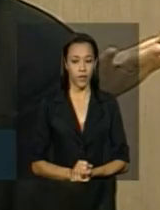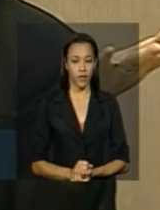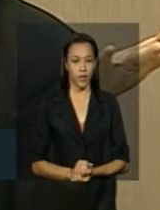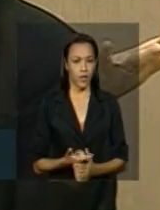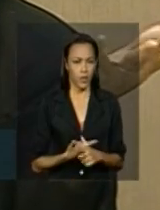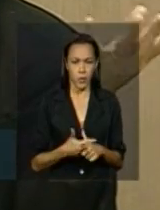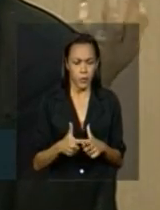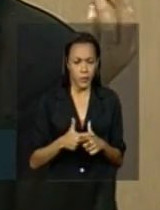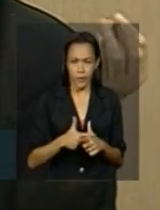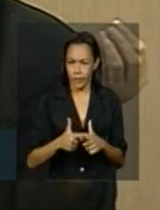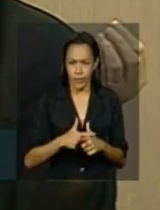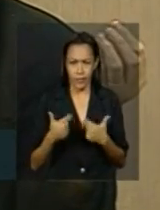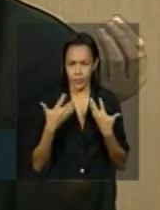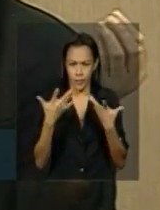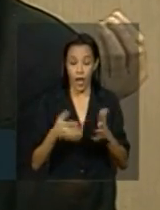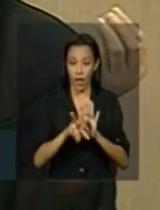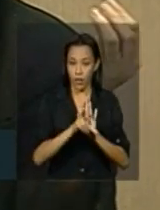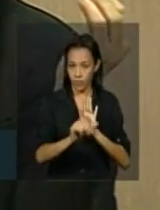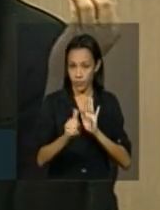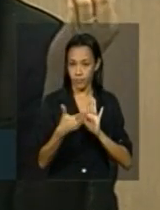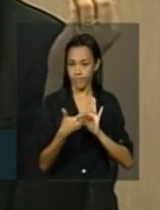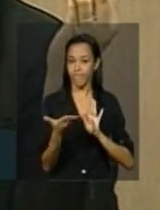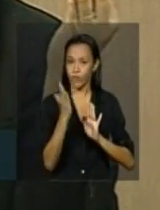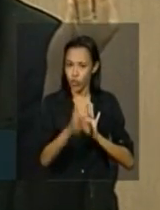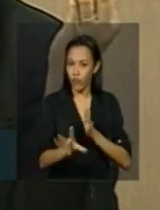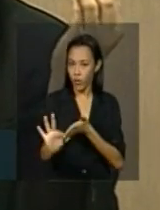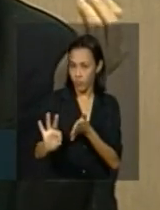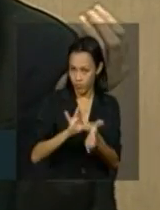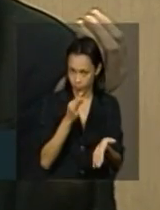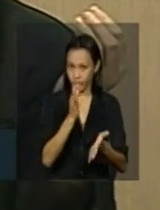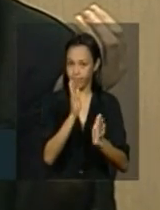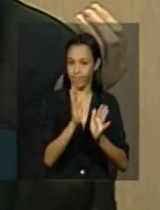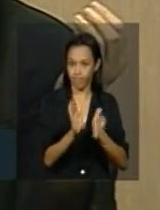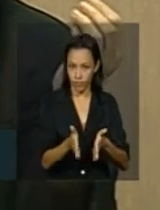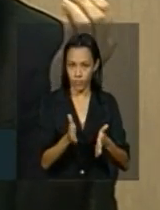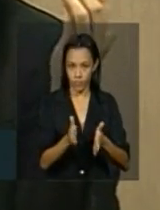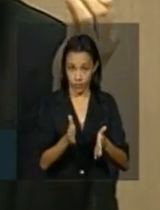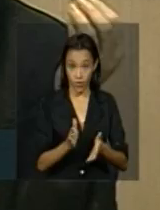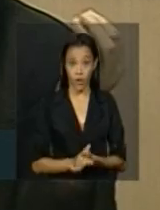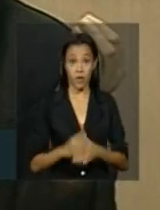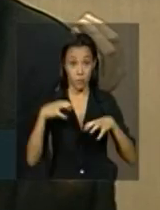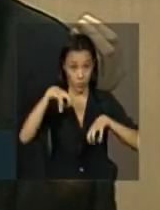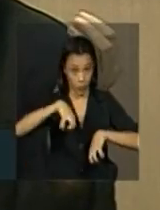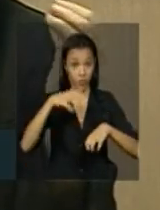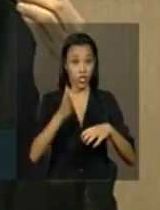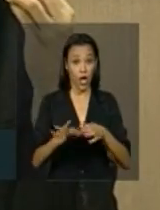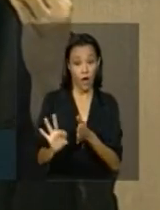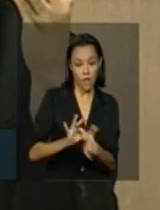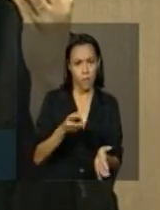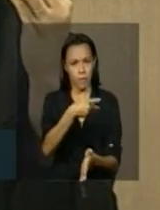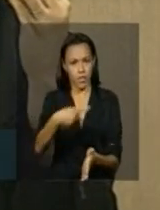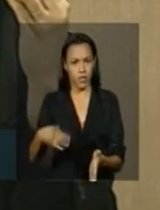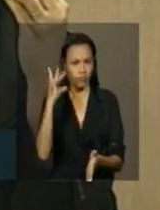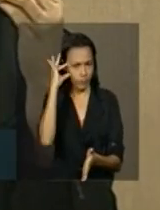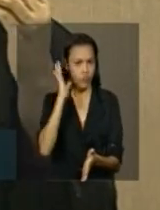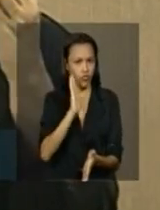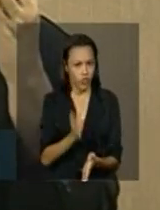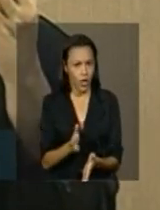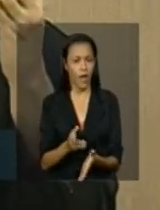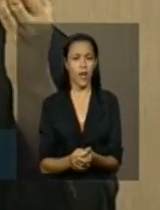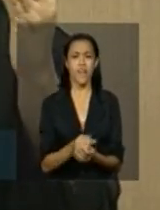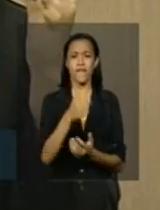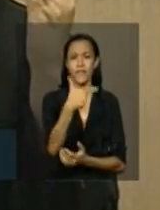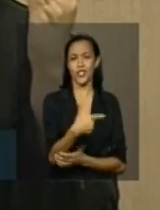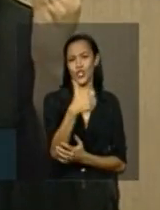problema em responder ISO a lei eh foi aprovada pelo foi feita pelo congresso nacional sado Presidente da República toda essa lei ficou debatendo